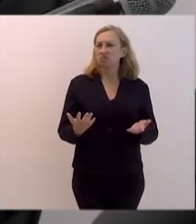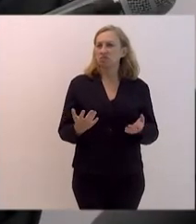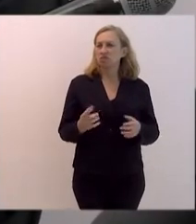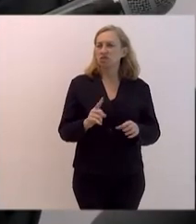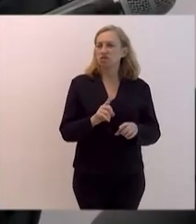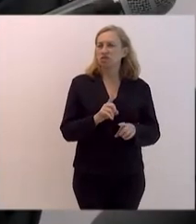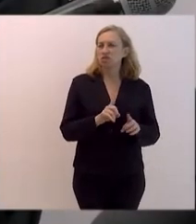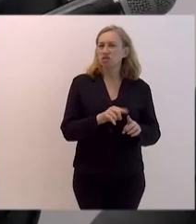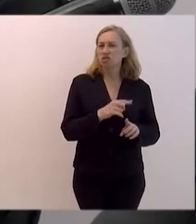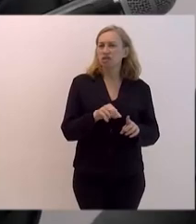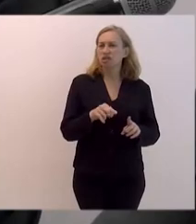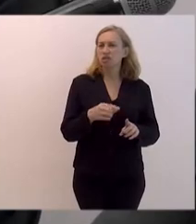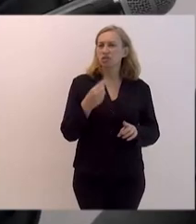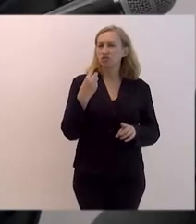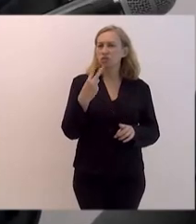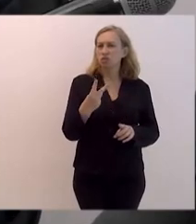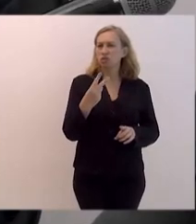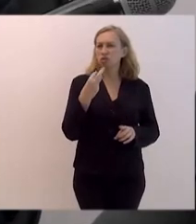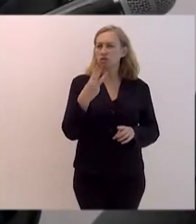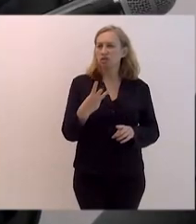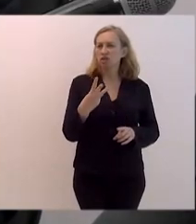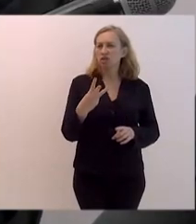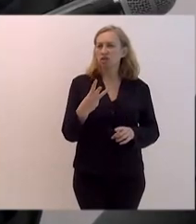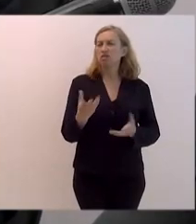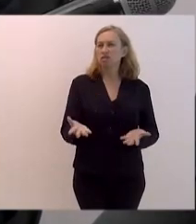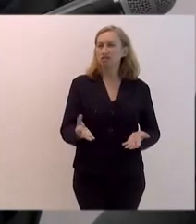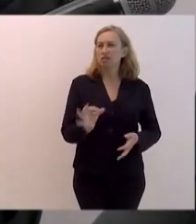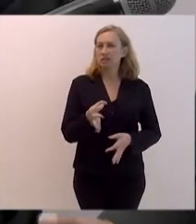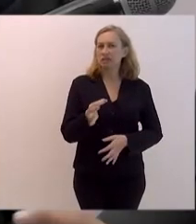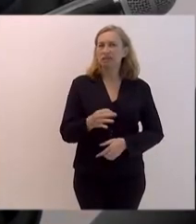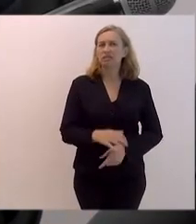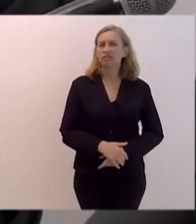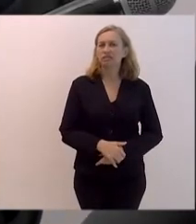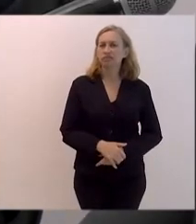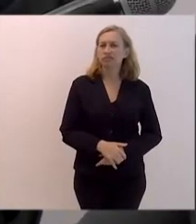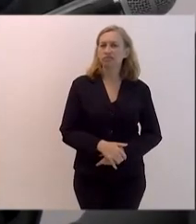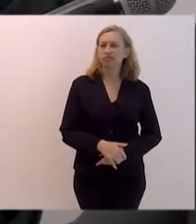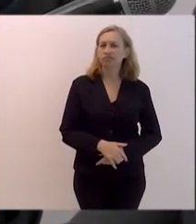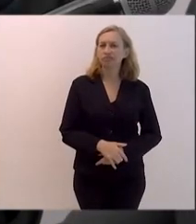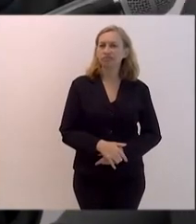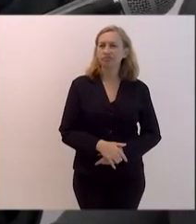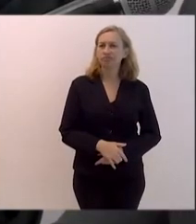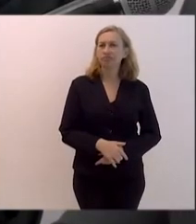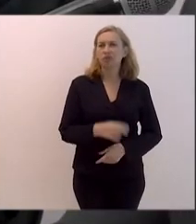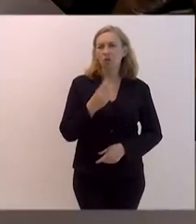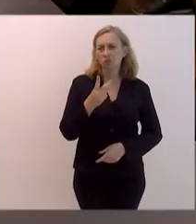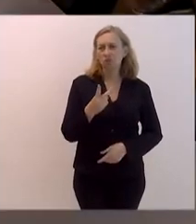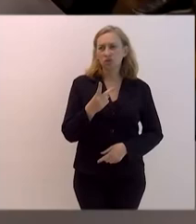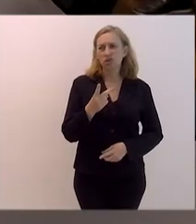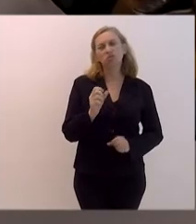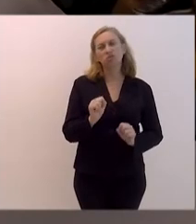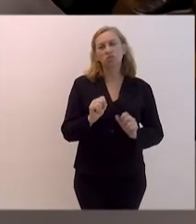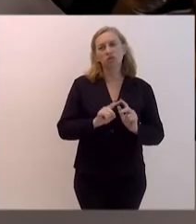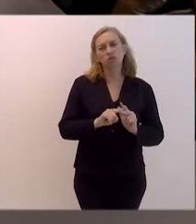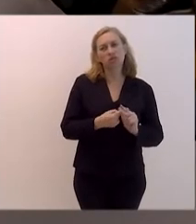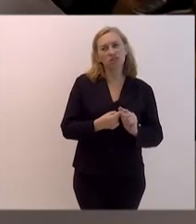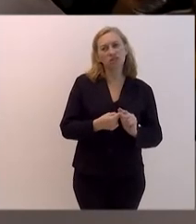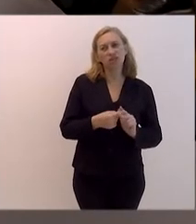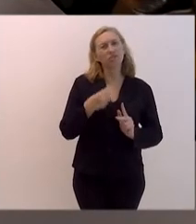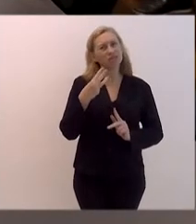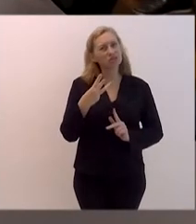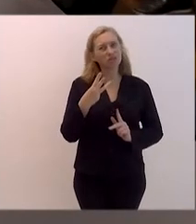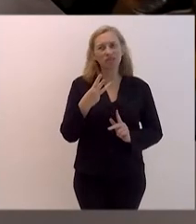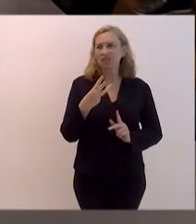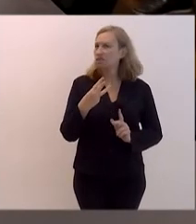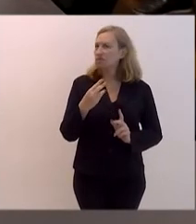2 e o 3. Mas o 3, sem dúvida. O 3, sem dúvida. O 2 tinha uma maneira de atenuar, né? Mas o 3,